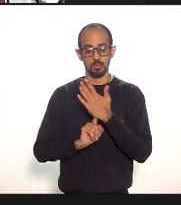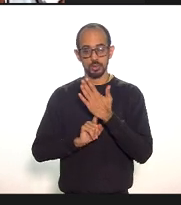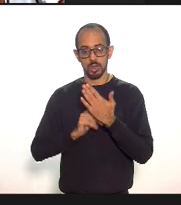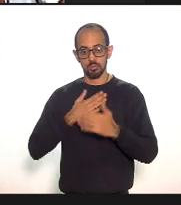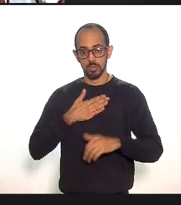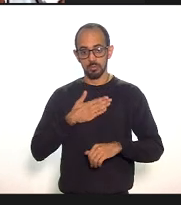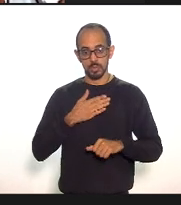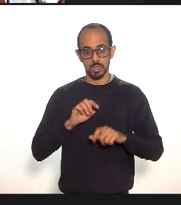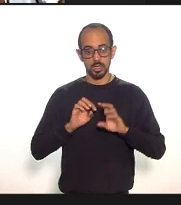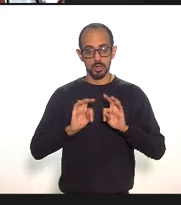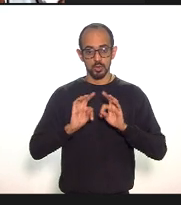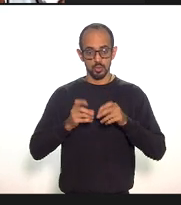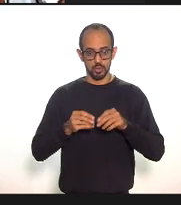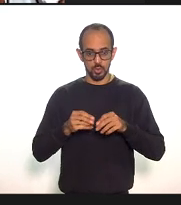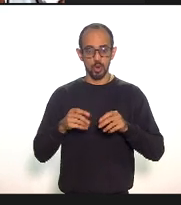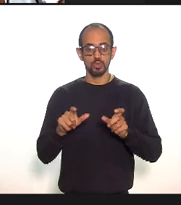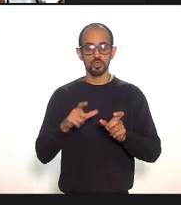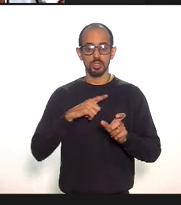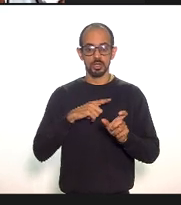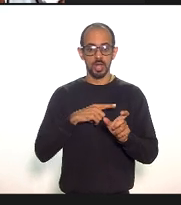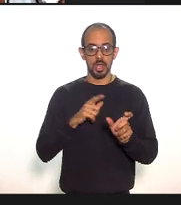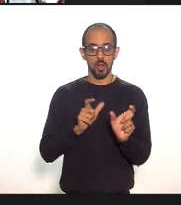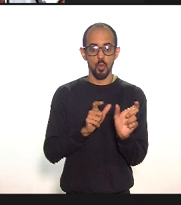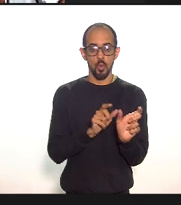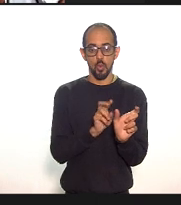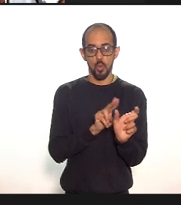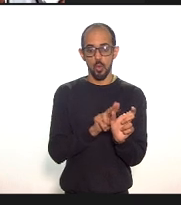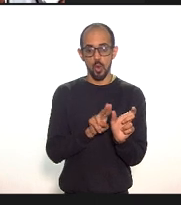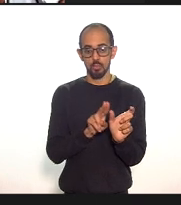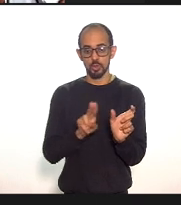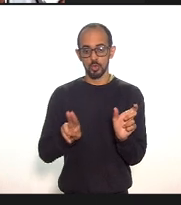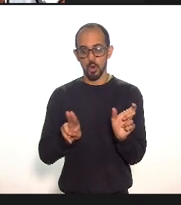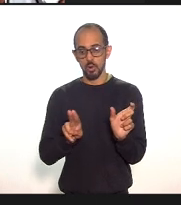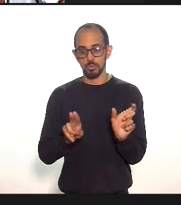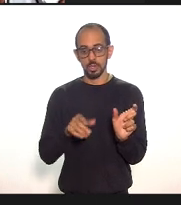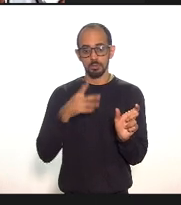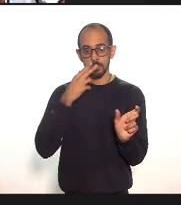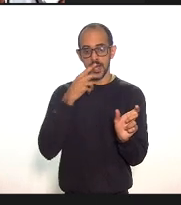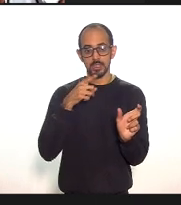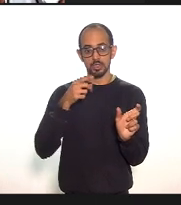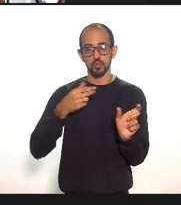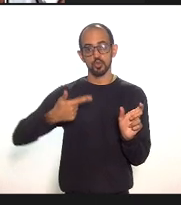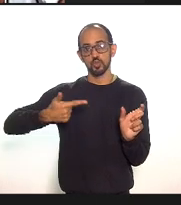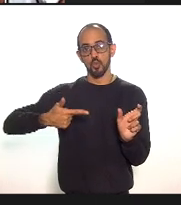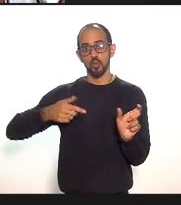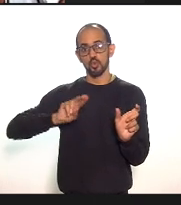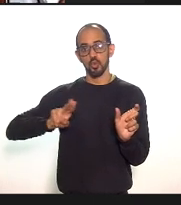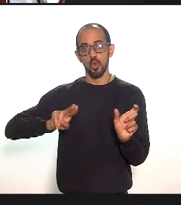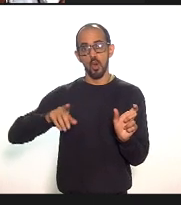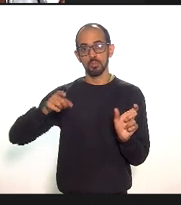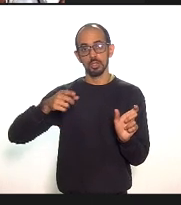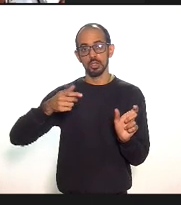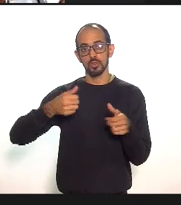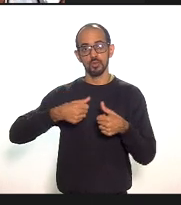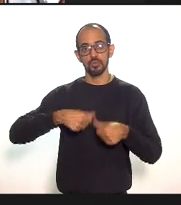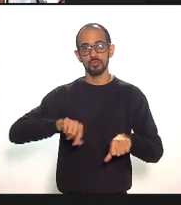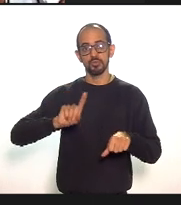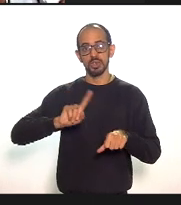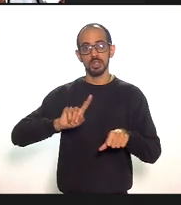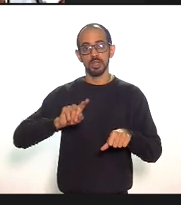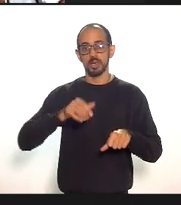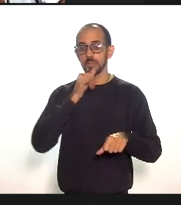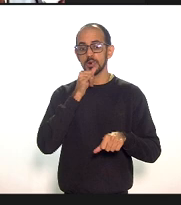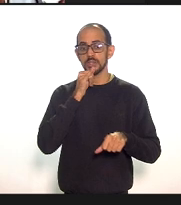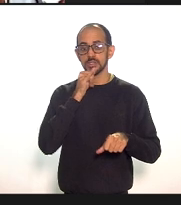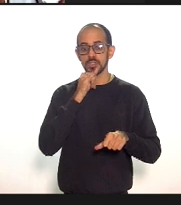que têm nome duplo acabam o segundo nome não sendo muito difundido, inclusive nos encartes